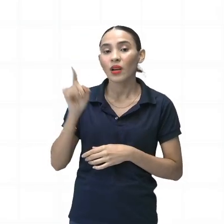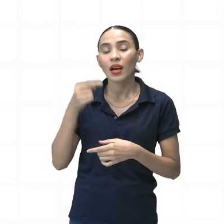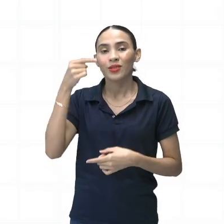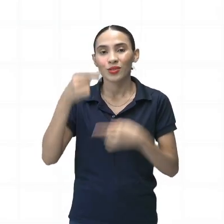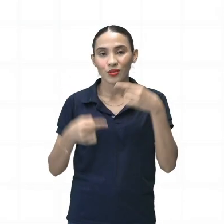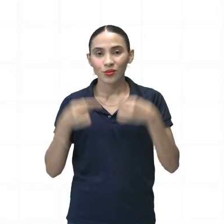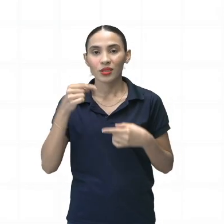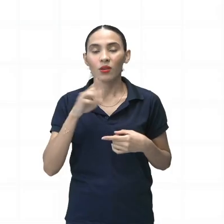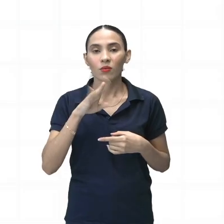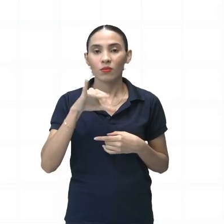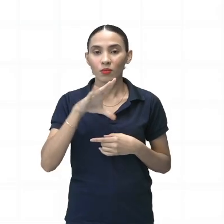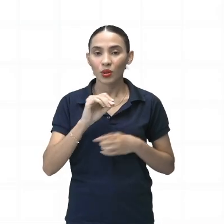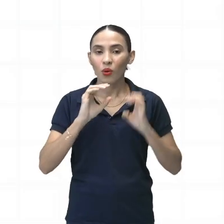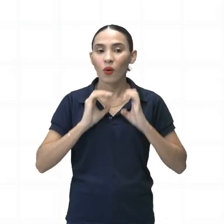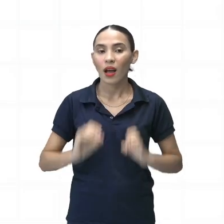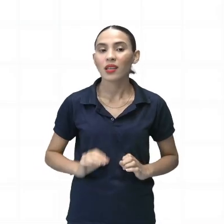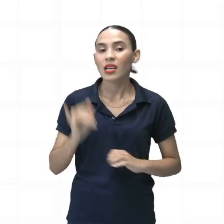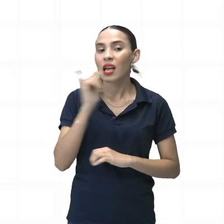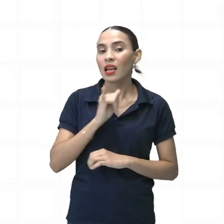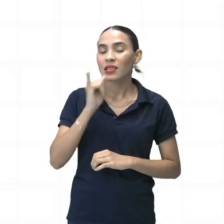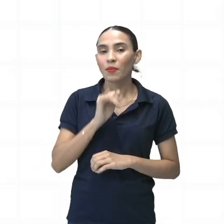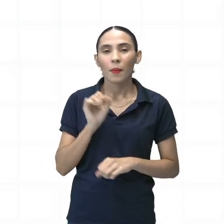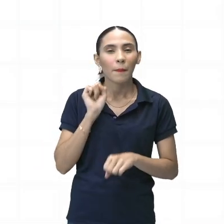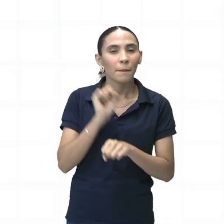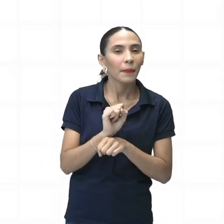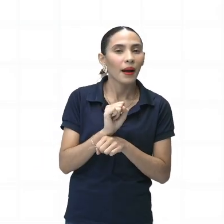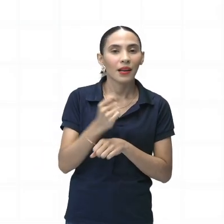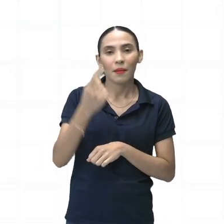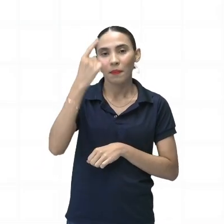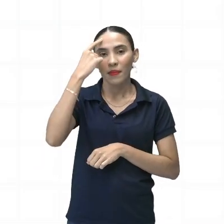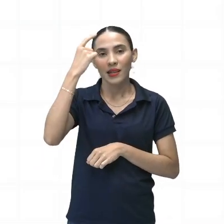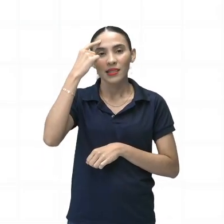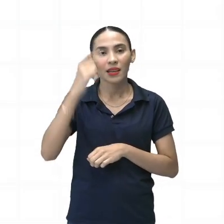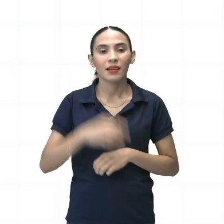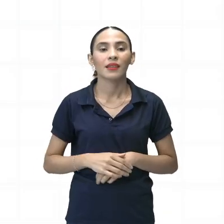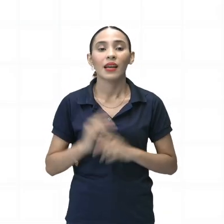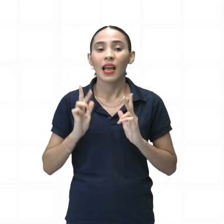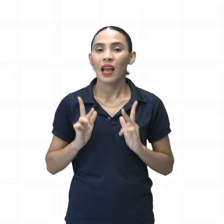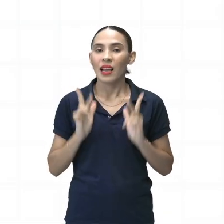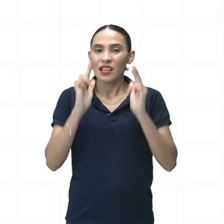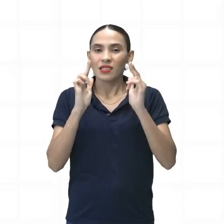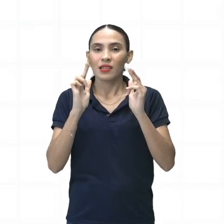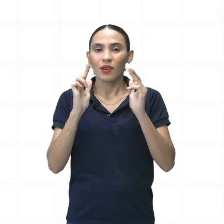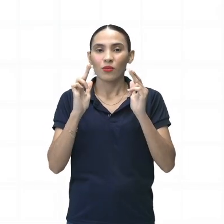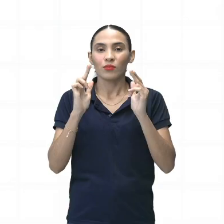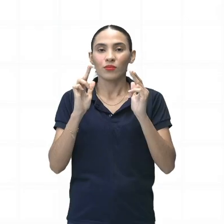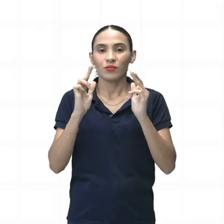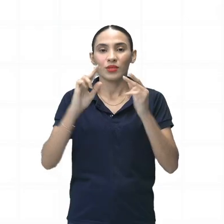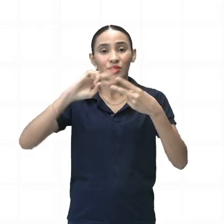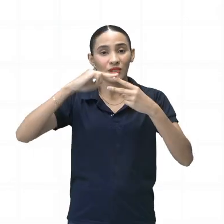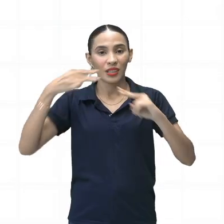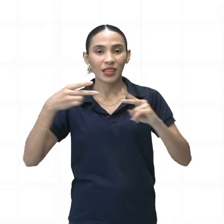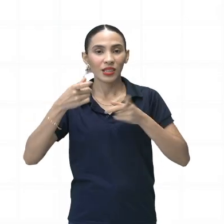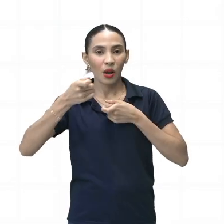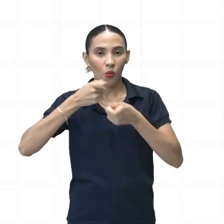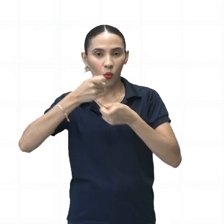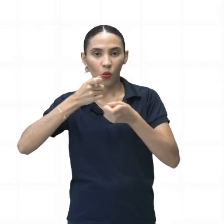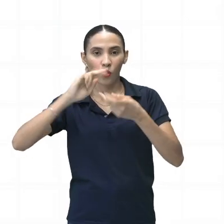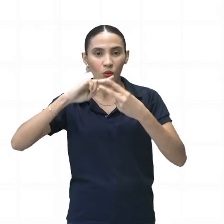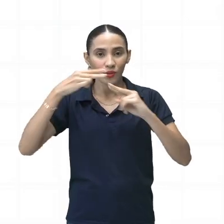questão da eutanásia e o suicídio assistido. A eutanásia quando a pessoa está numa situação muito complicada do ponto de